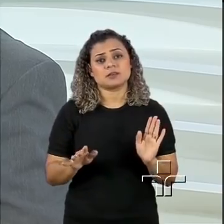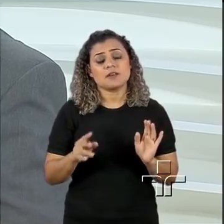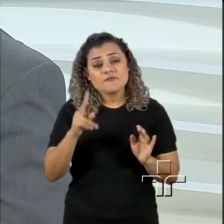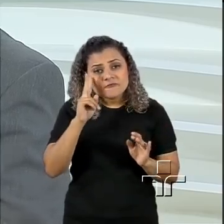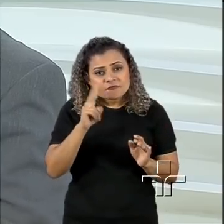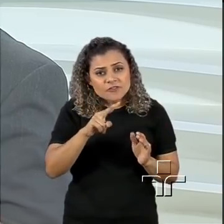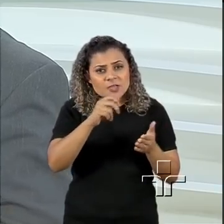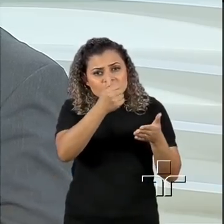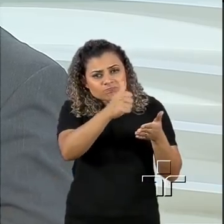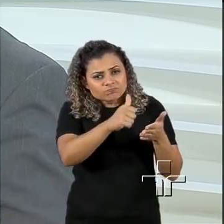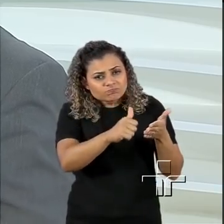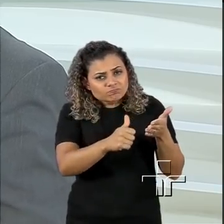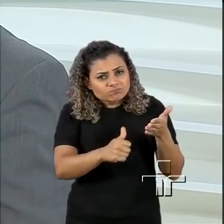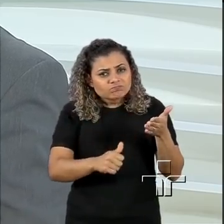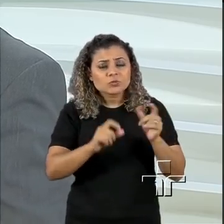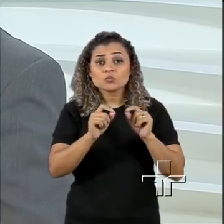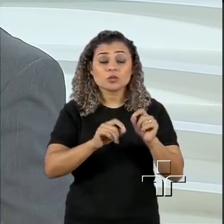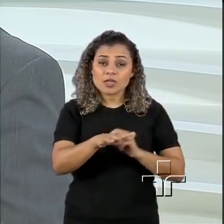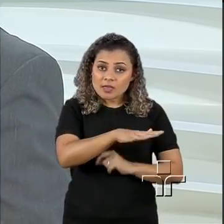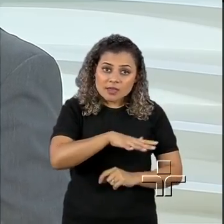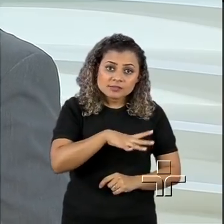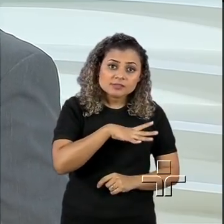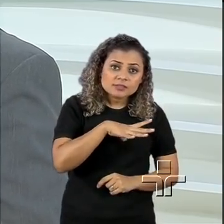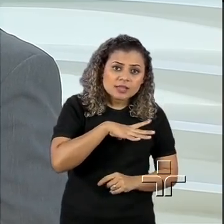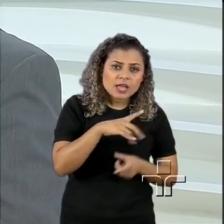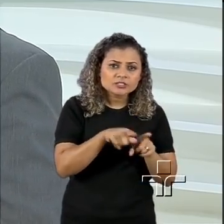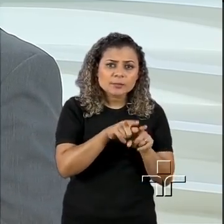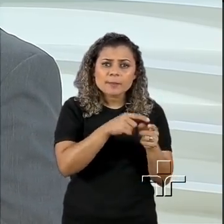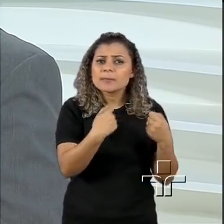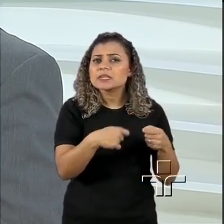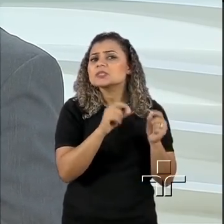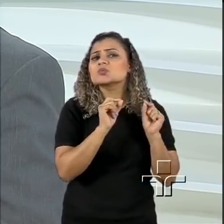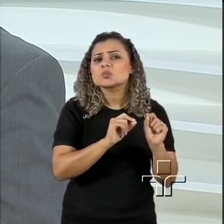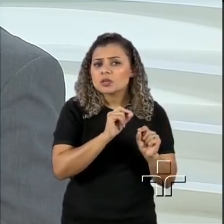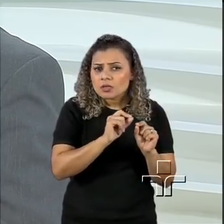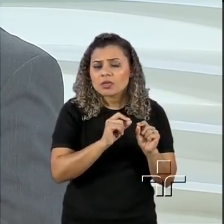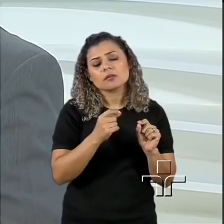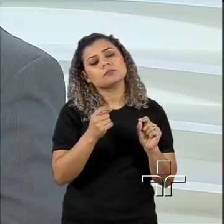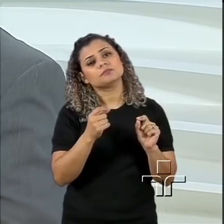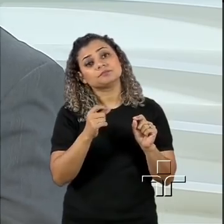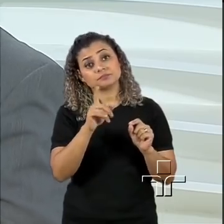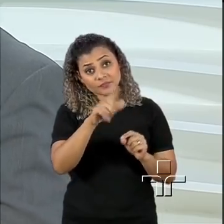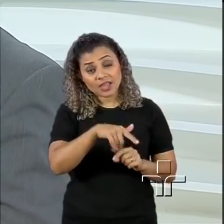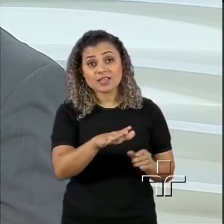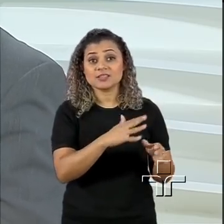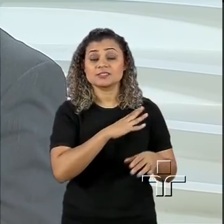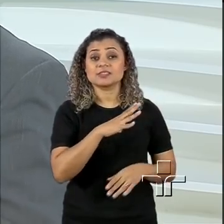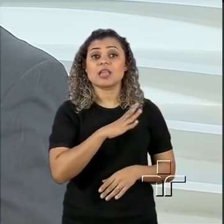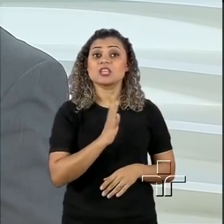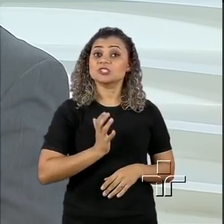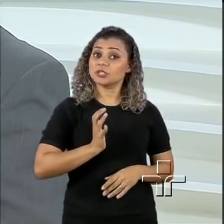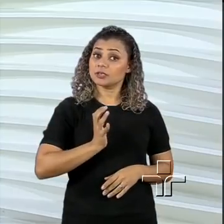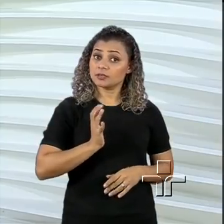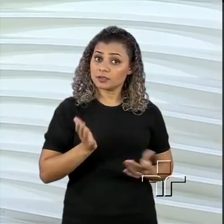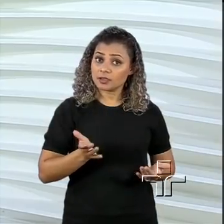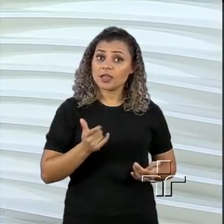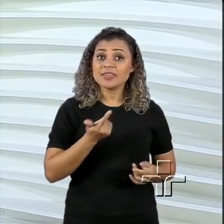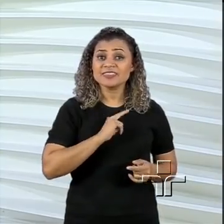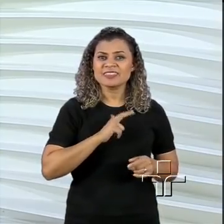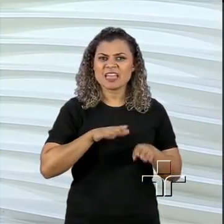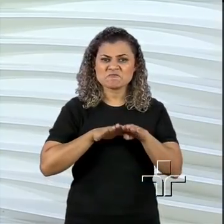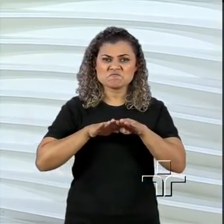a circunstância da cidade. A cidade, São Bernardo, é uma cidade rica e com muita desigualdade